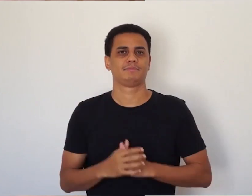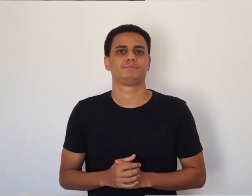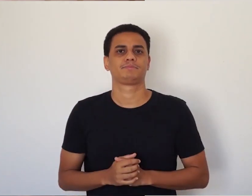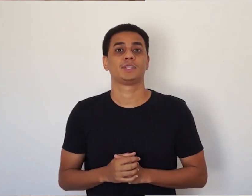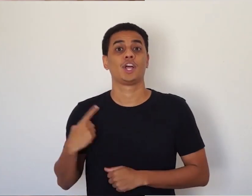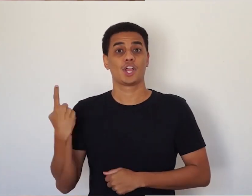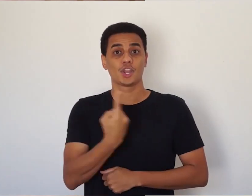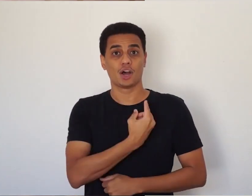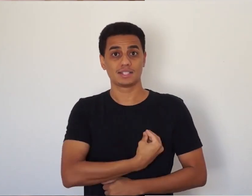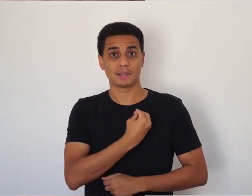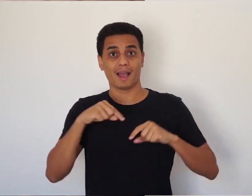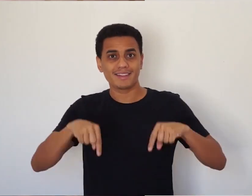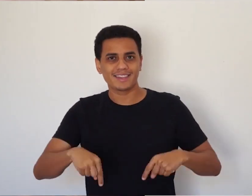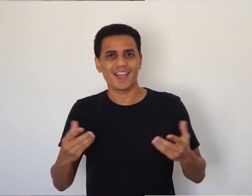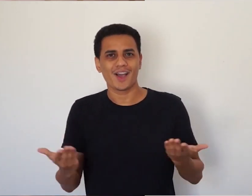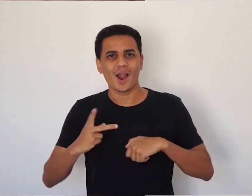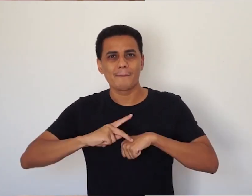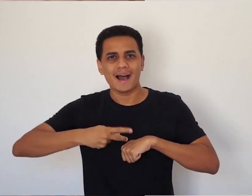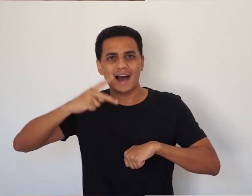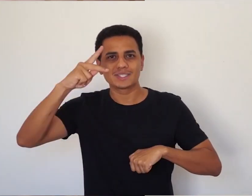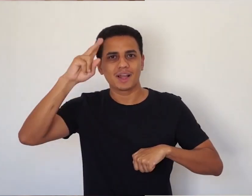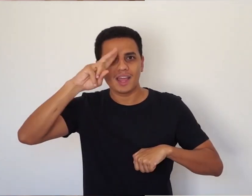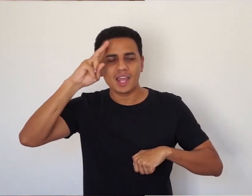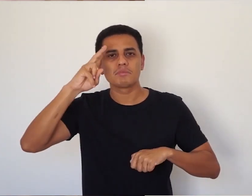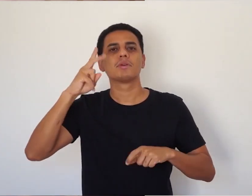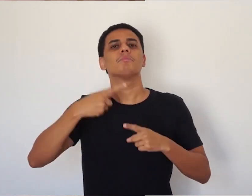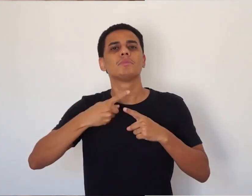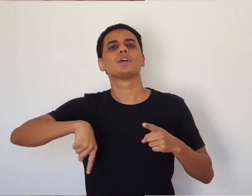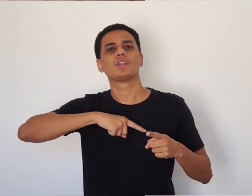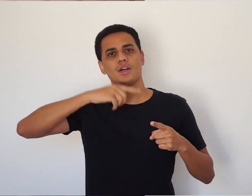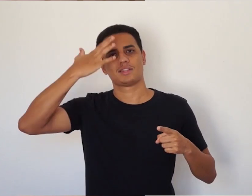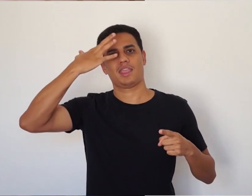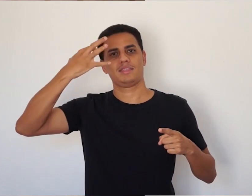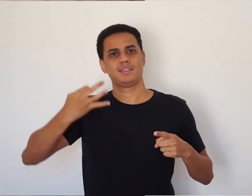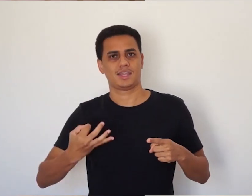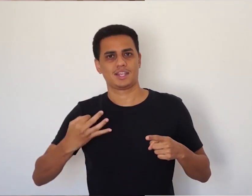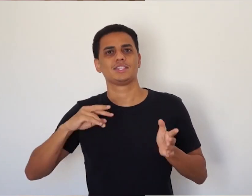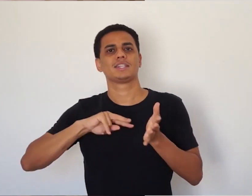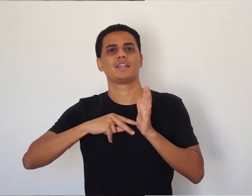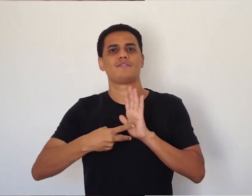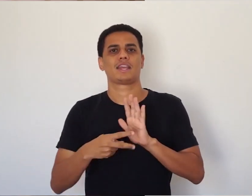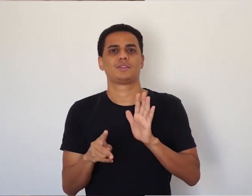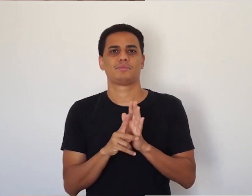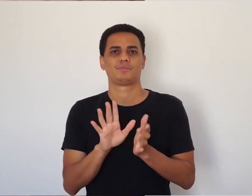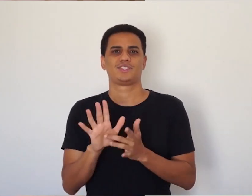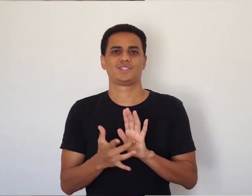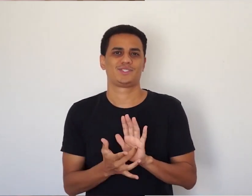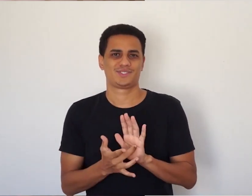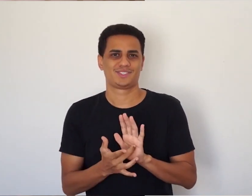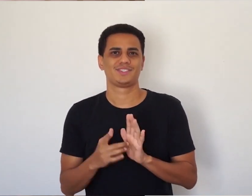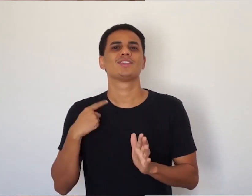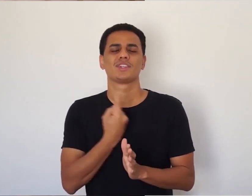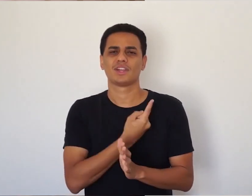memorial. Nós estamos aqui porque os nossos antepassados, eles entenderam o sacrifício de